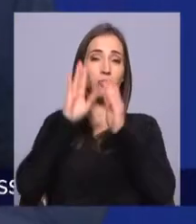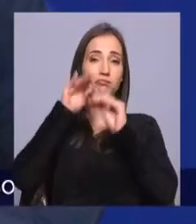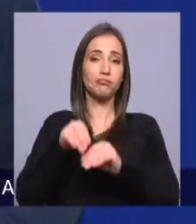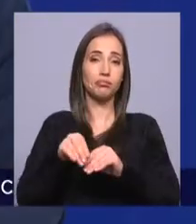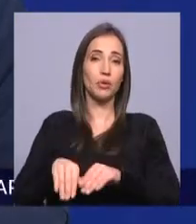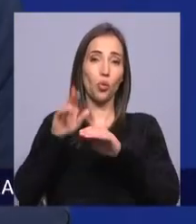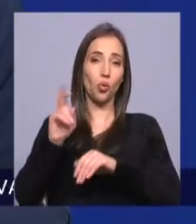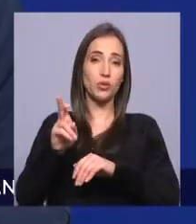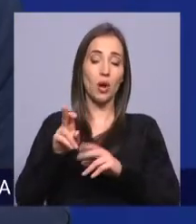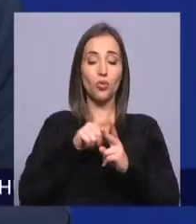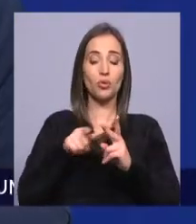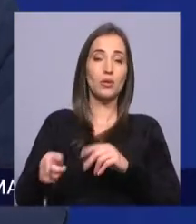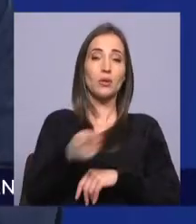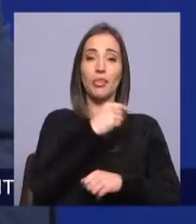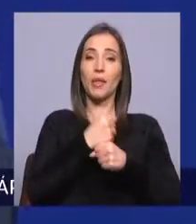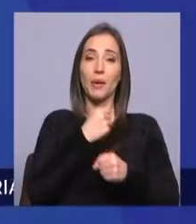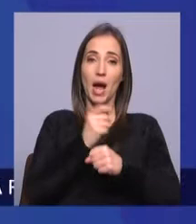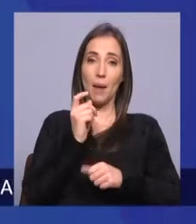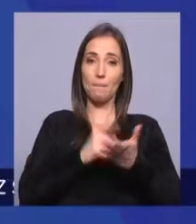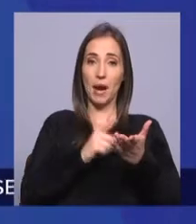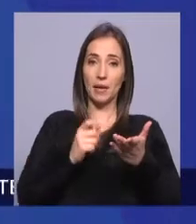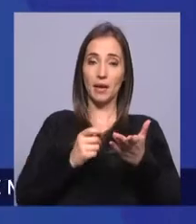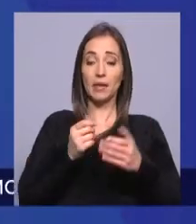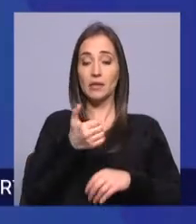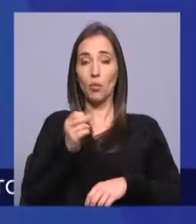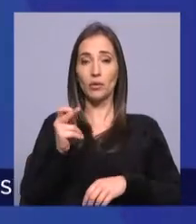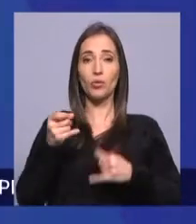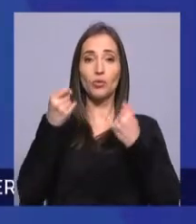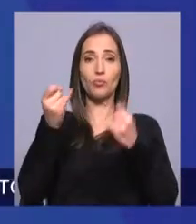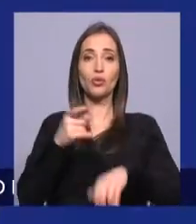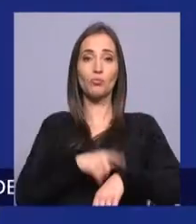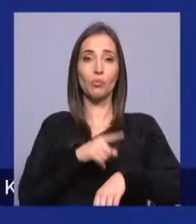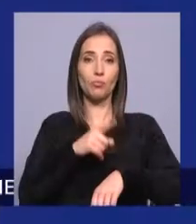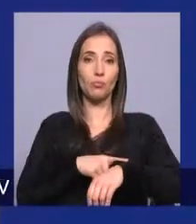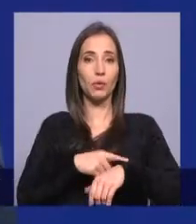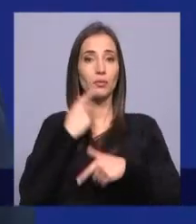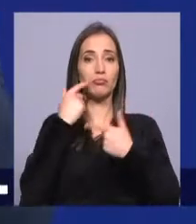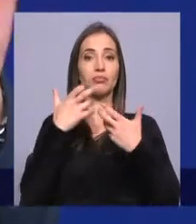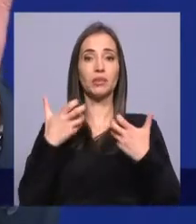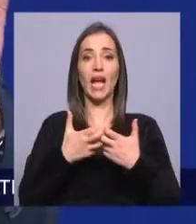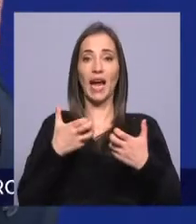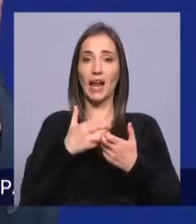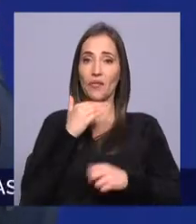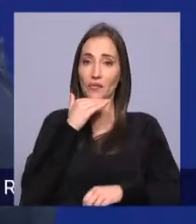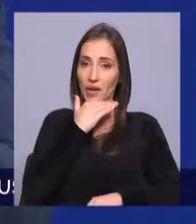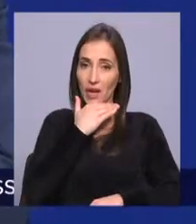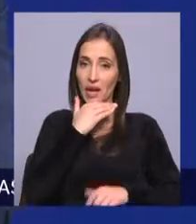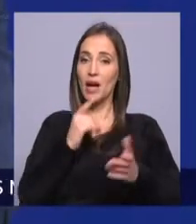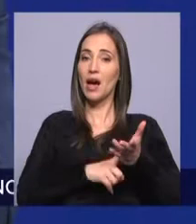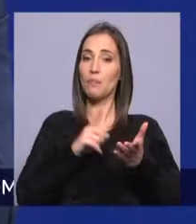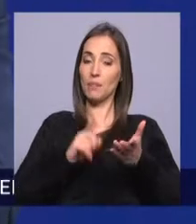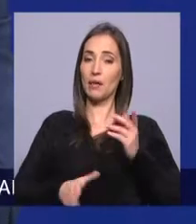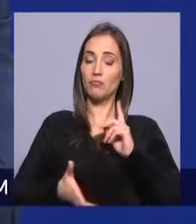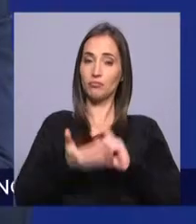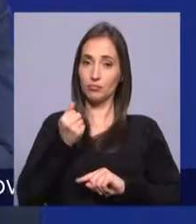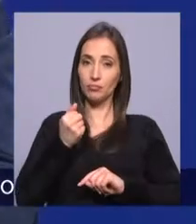Unidos e quem diria que 50 anos depois, aquilo que foi o momento mais alto da Guerra Fria e de vitória dos americanos, que no